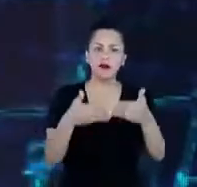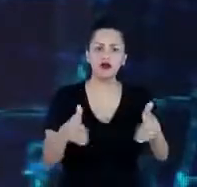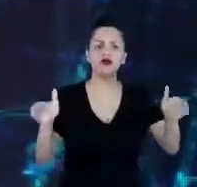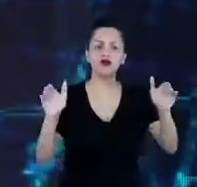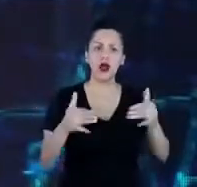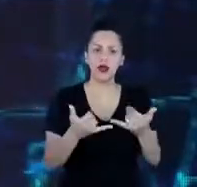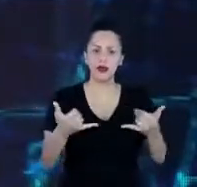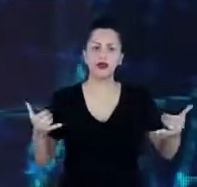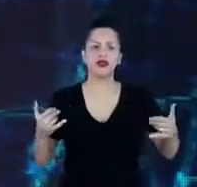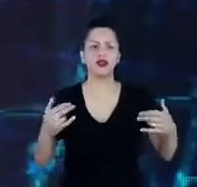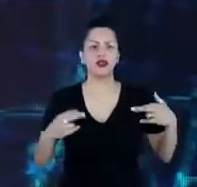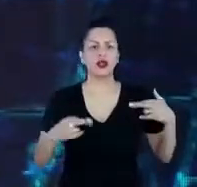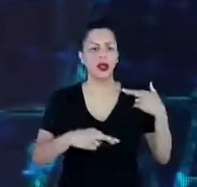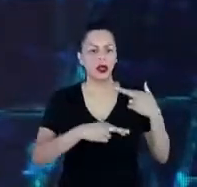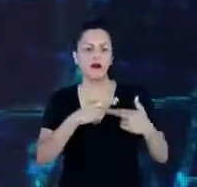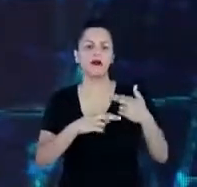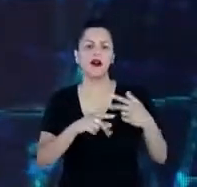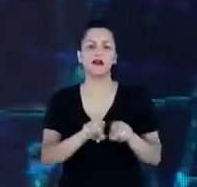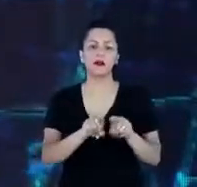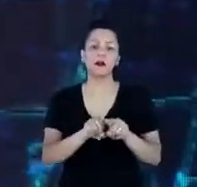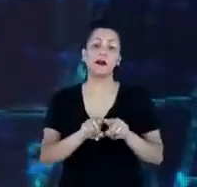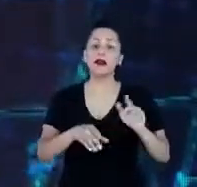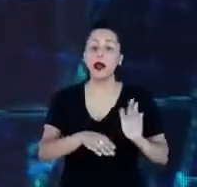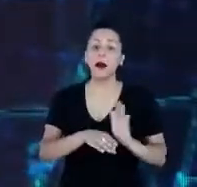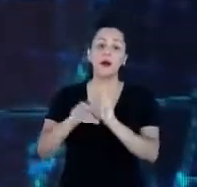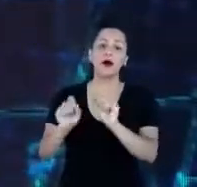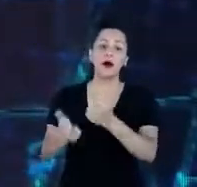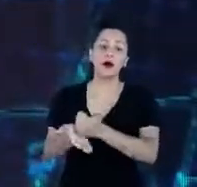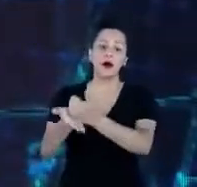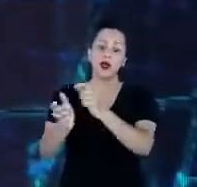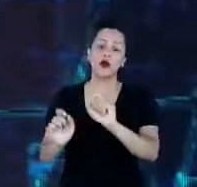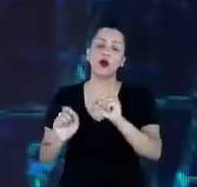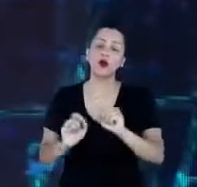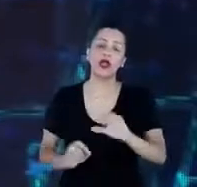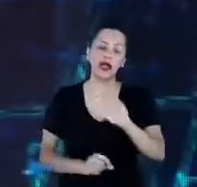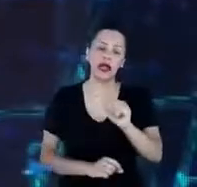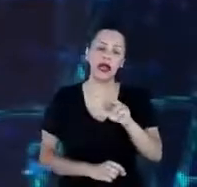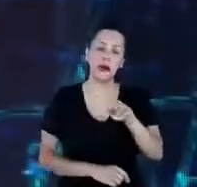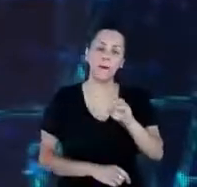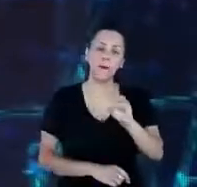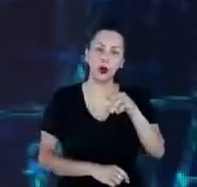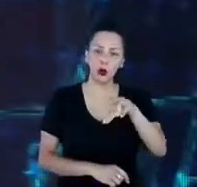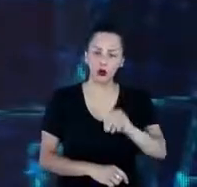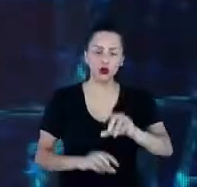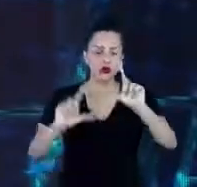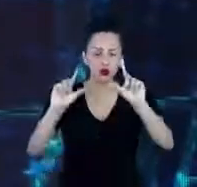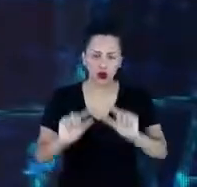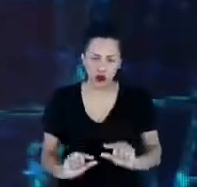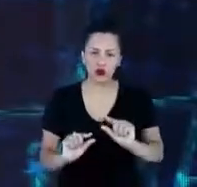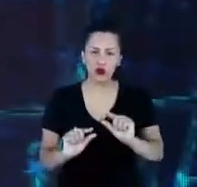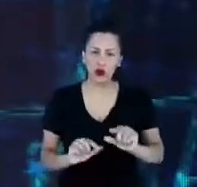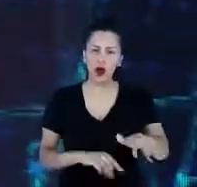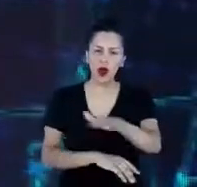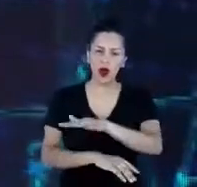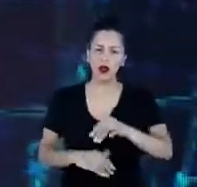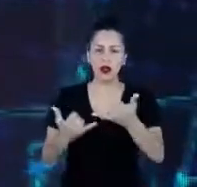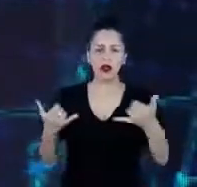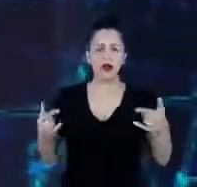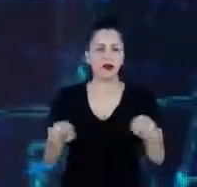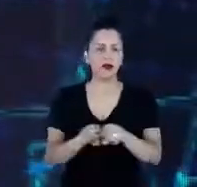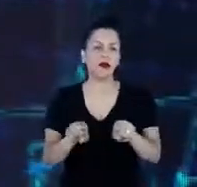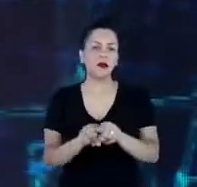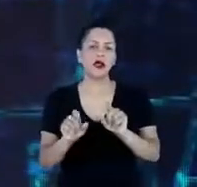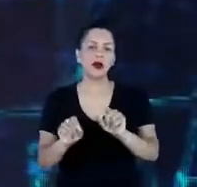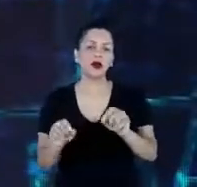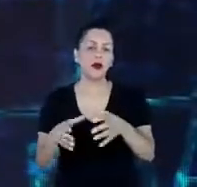contribuindo para descarbonização da matriz elétrica e também estamos observando a descentralização